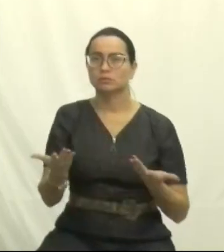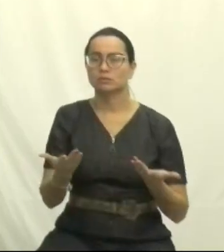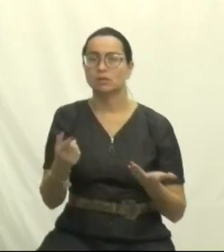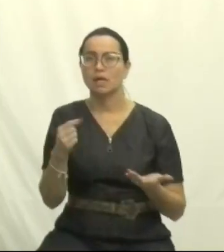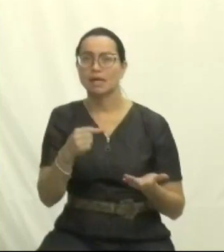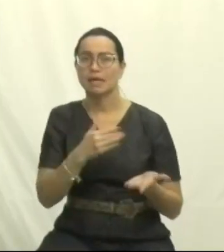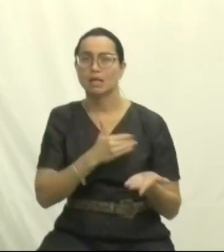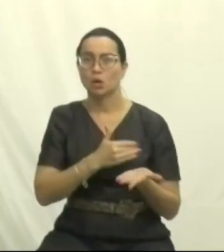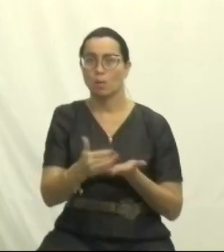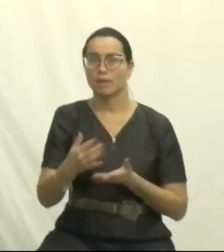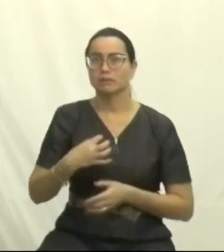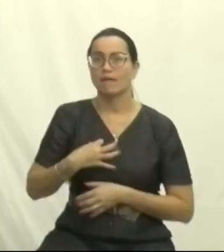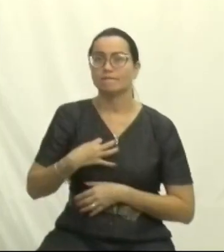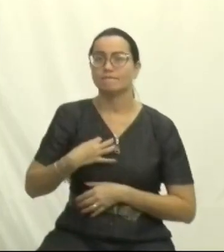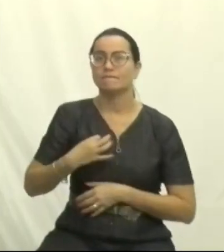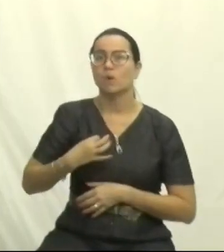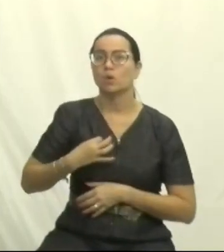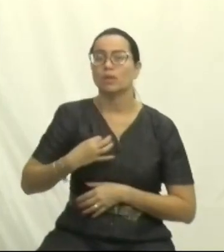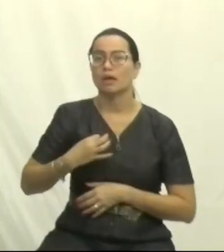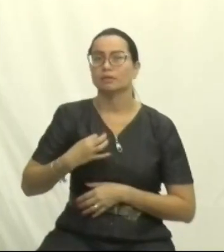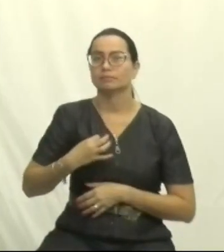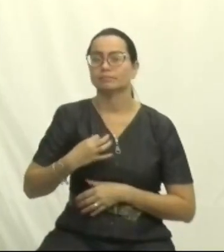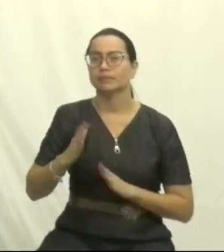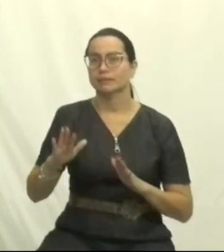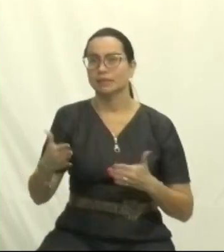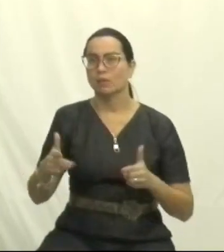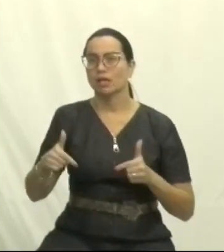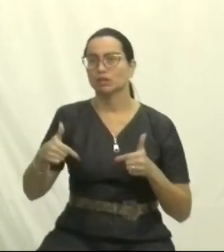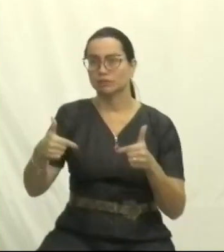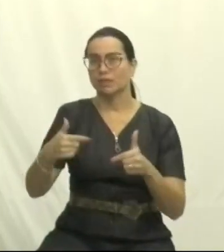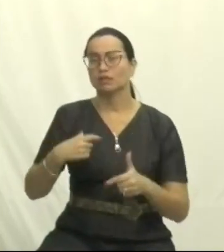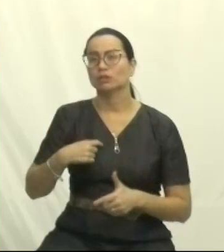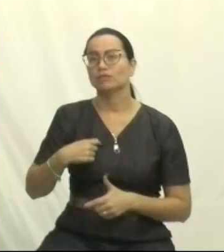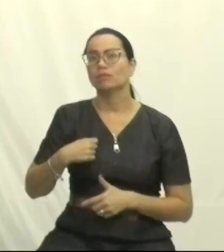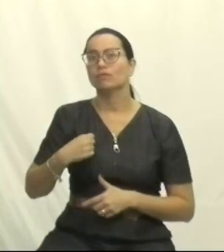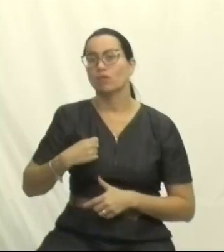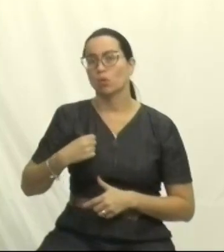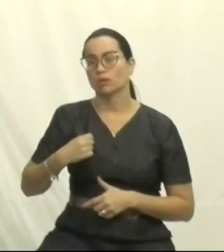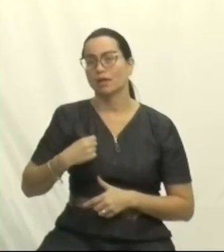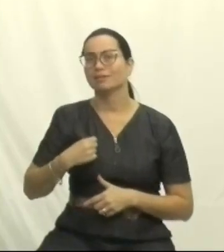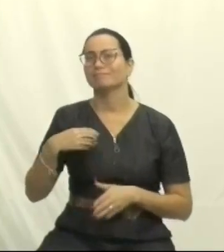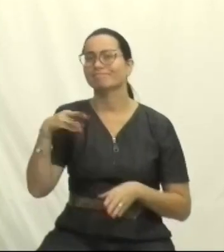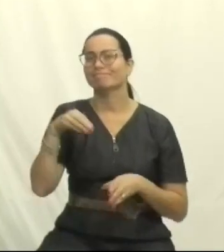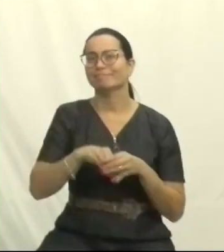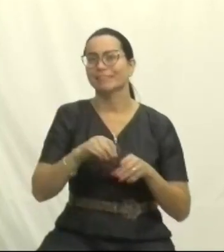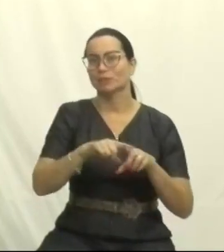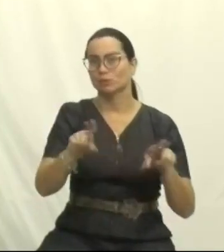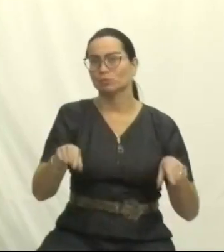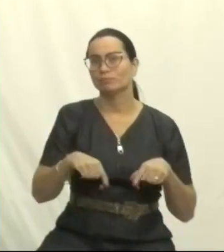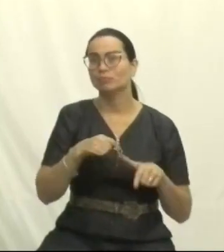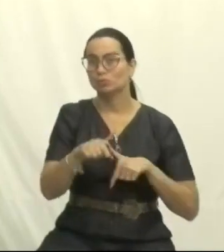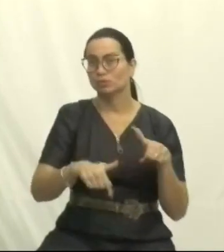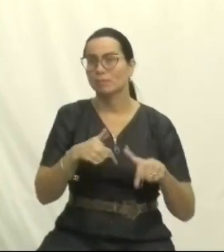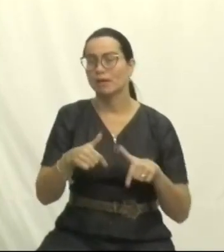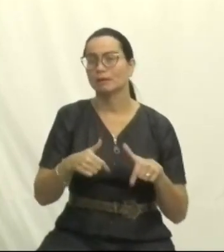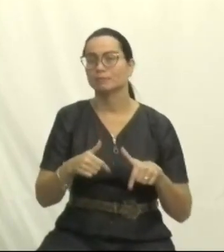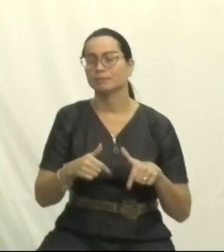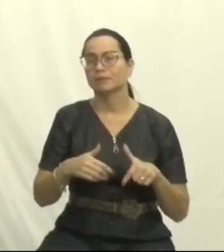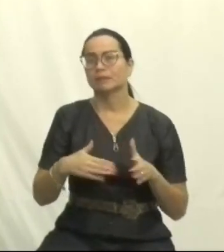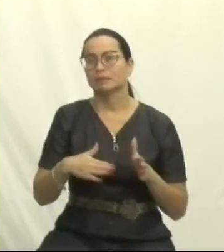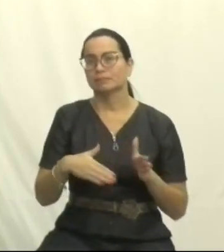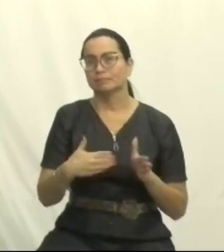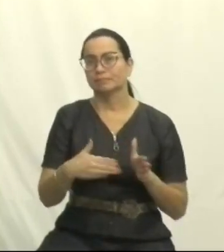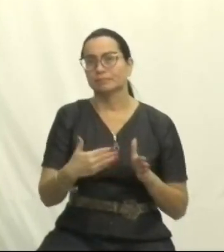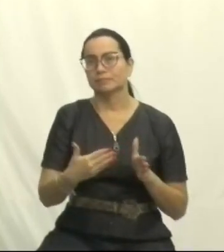né, como voluntário. Então ele desenvolve uma atividade voluntária dentro da corporação e então passa a